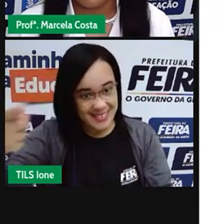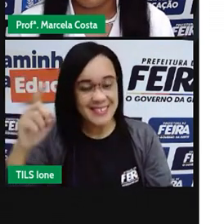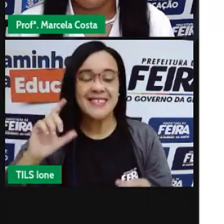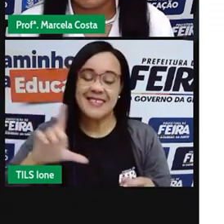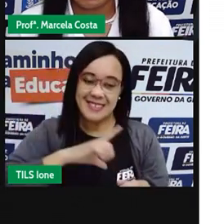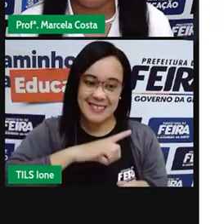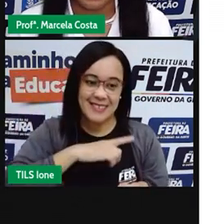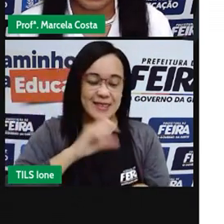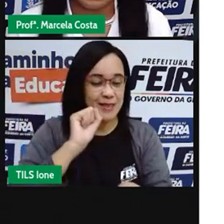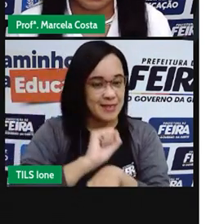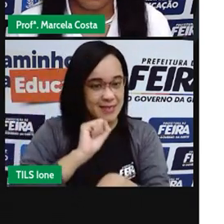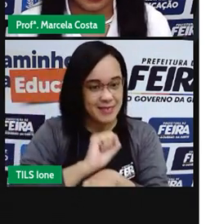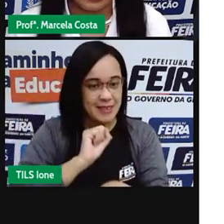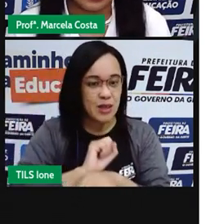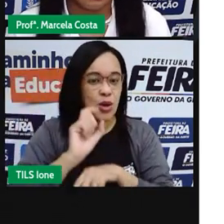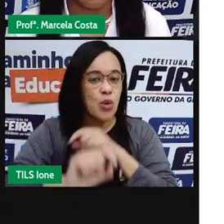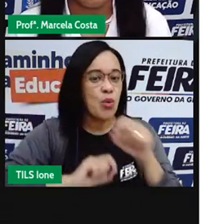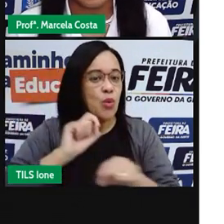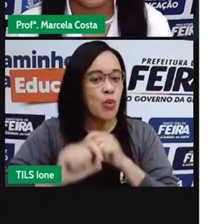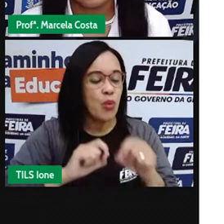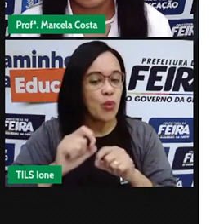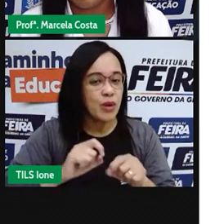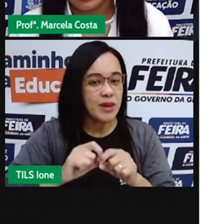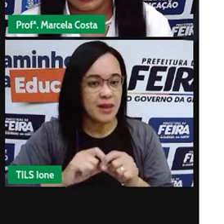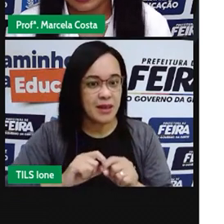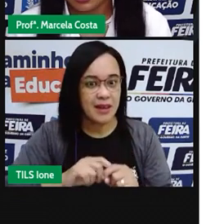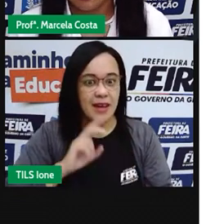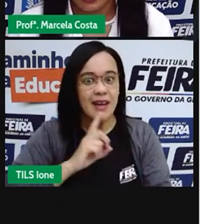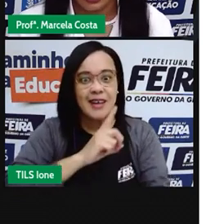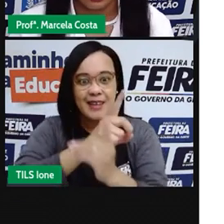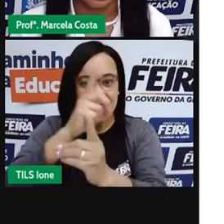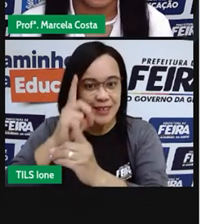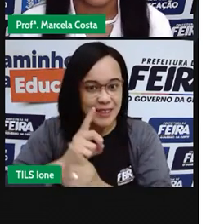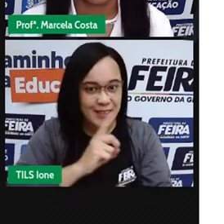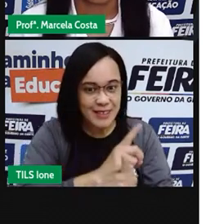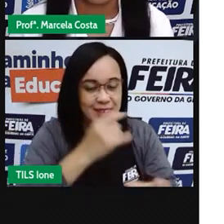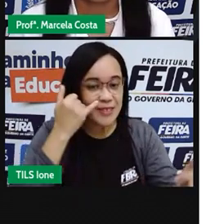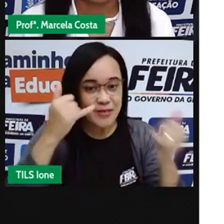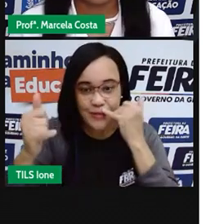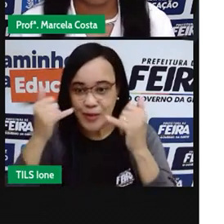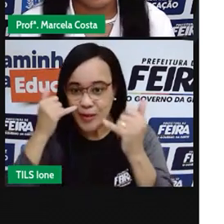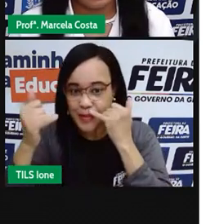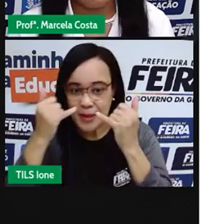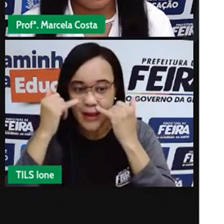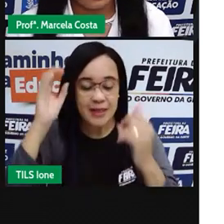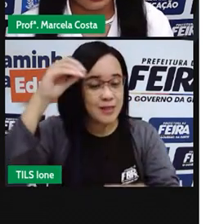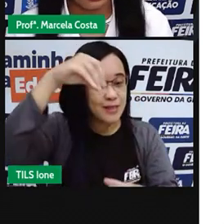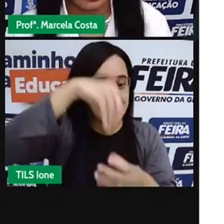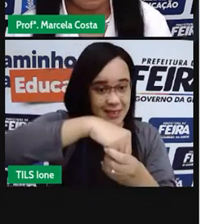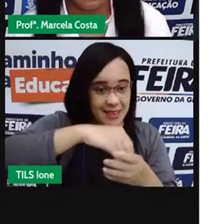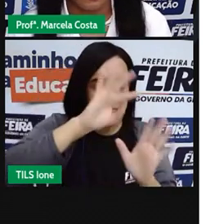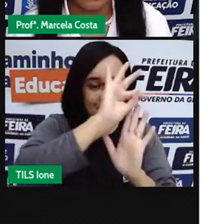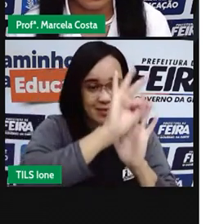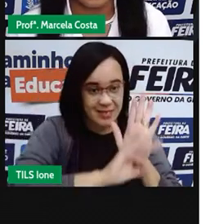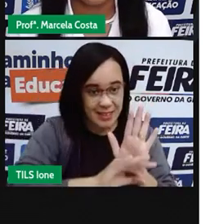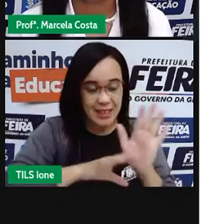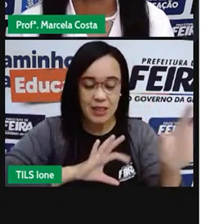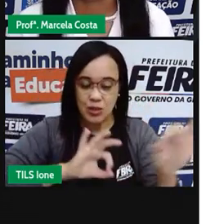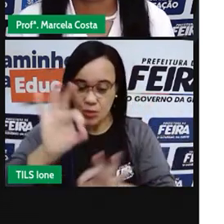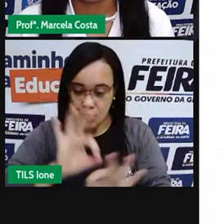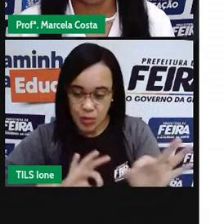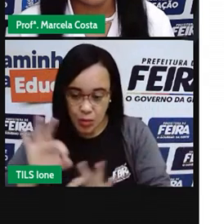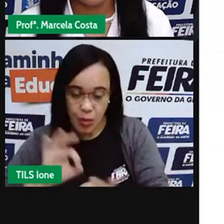Também espero que você aprenda a localizar informações explícitas em diferentes textos e também a planejar e a